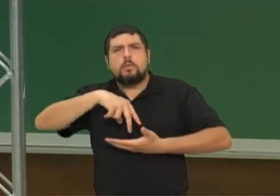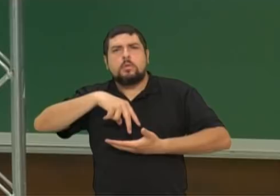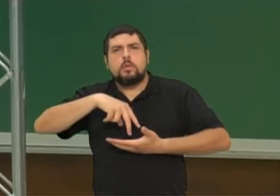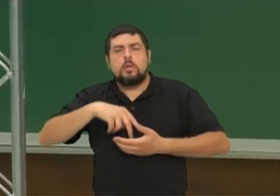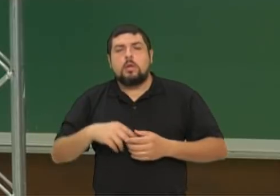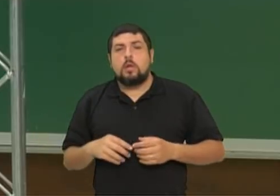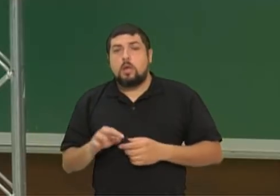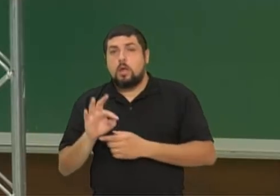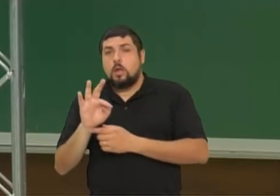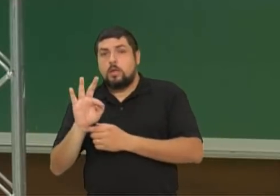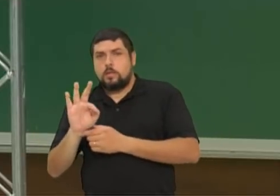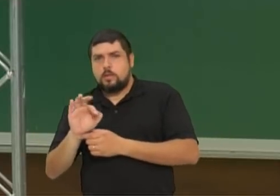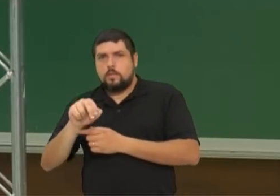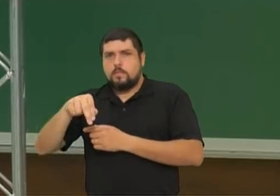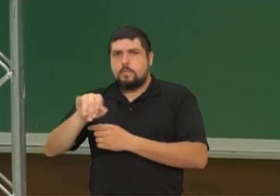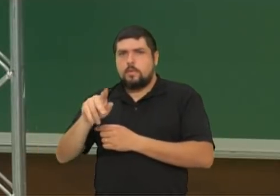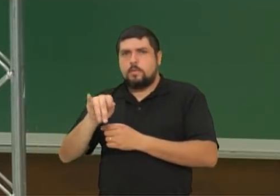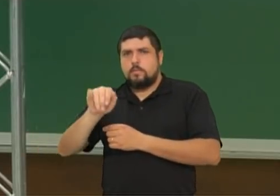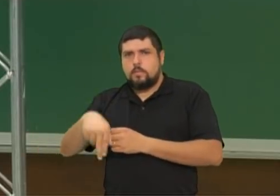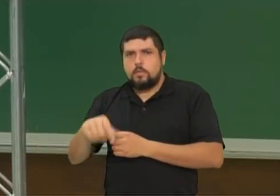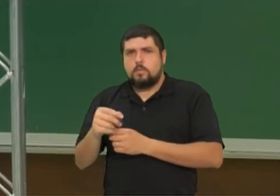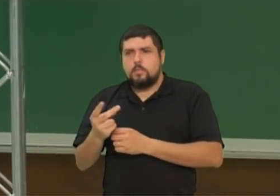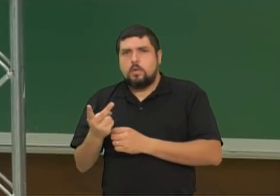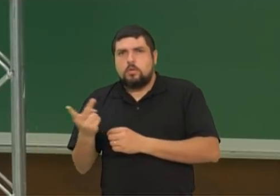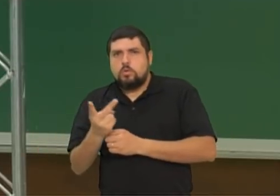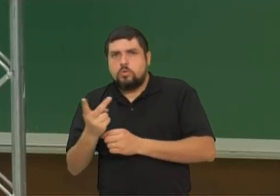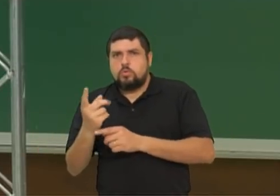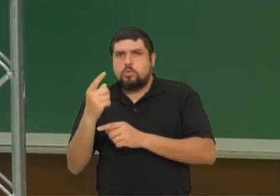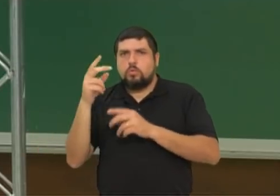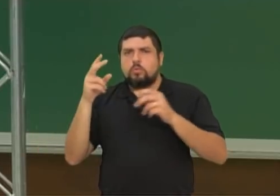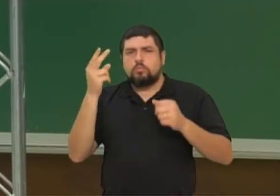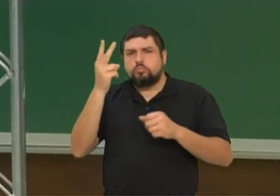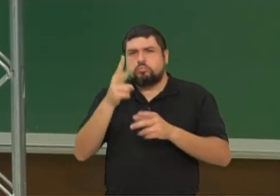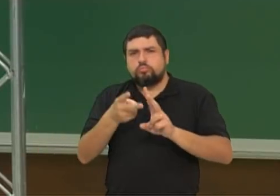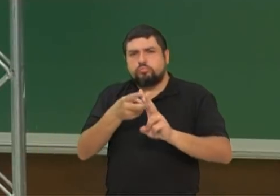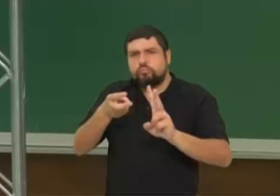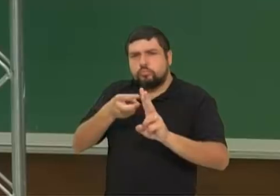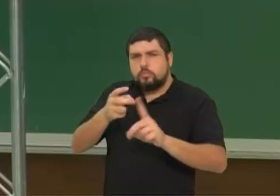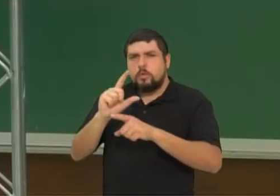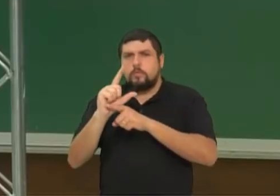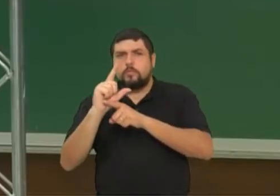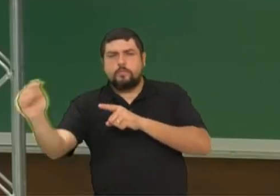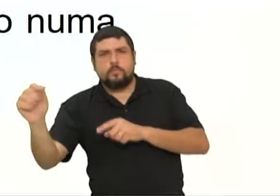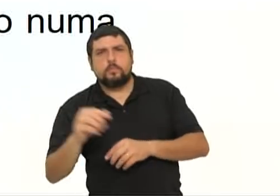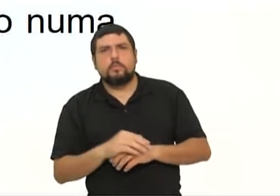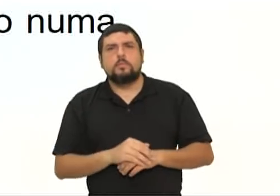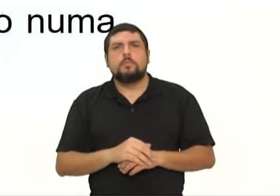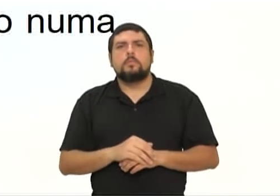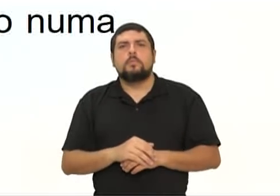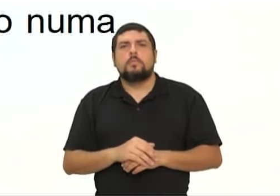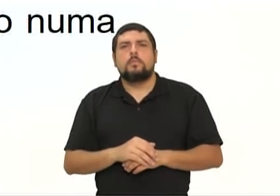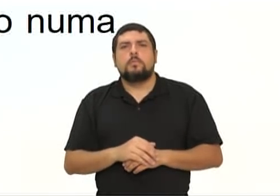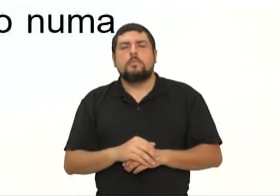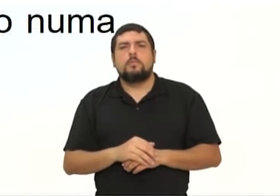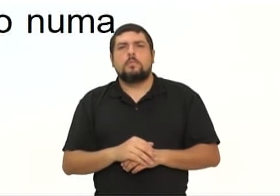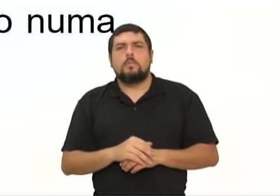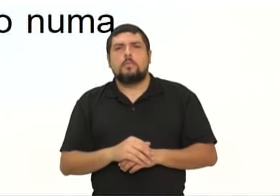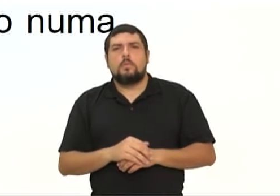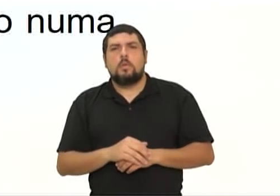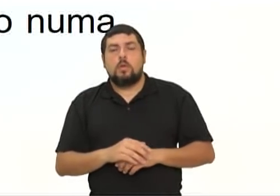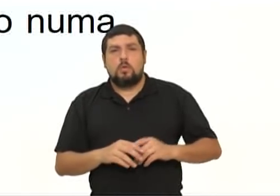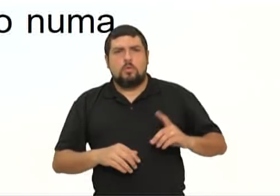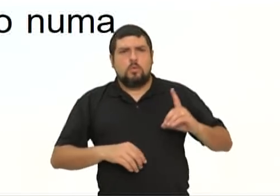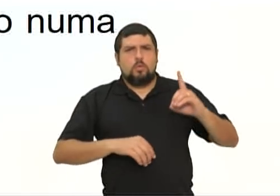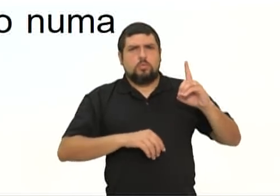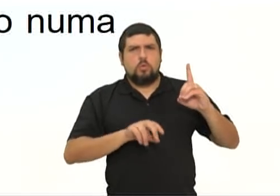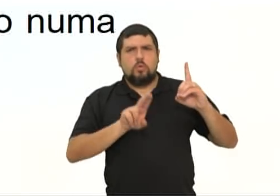Tarobá e Naipi fugiram numa canoa rio abaixo. Ao saber da fuga de Naipi e Tarobá, Umboi ficou furioso, então